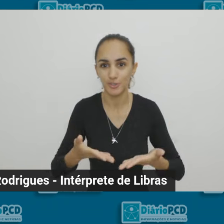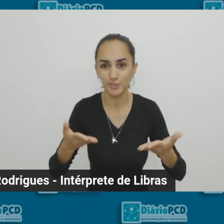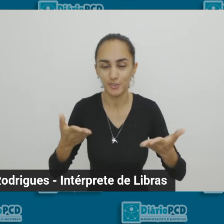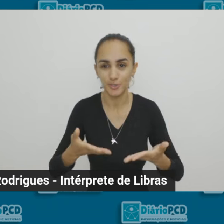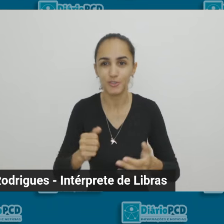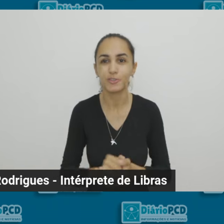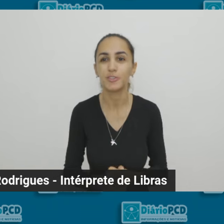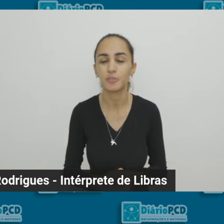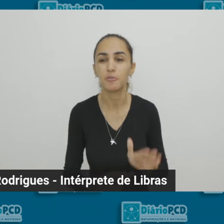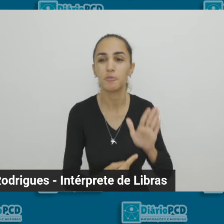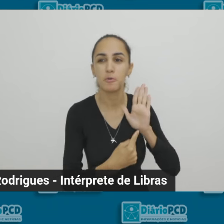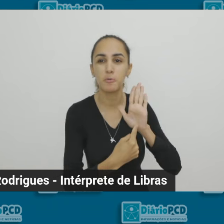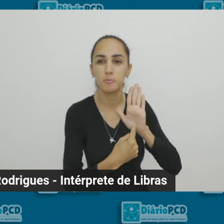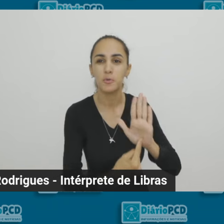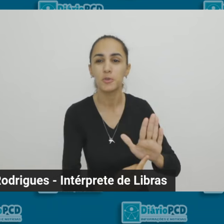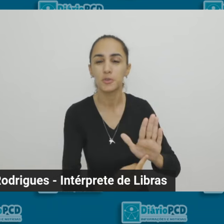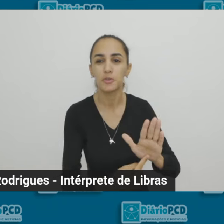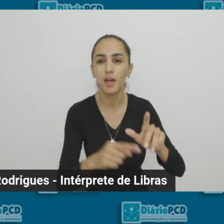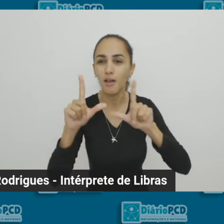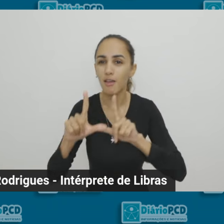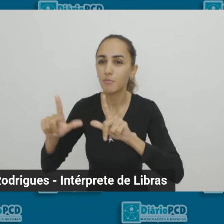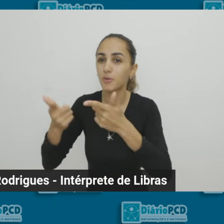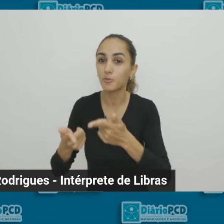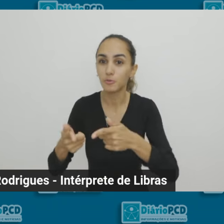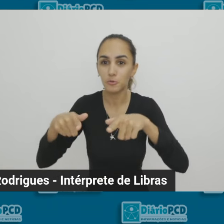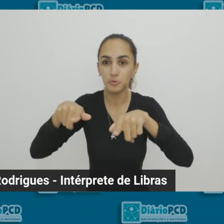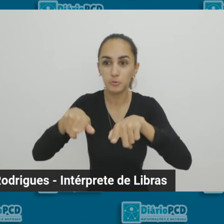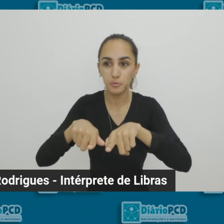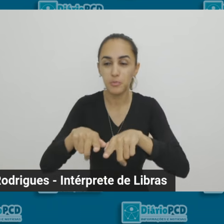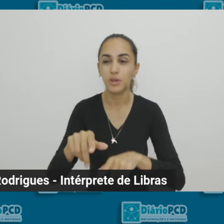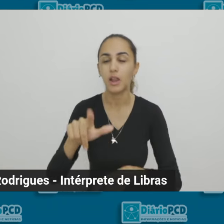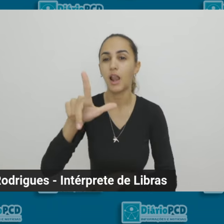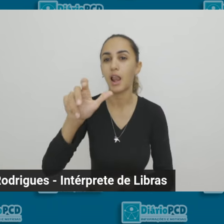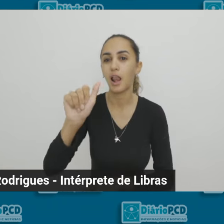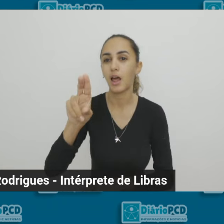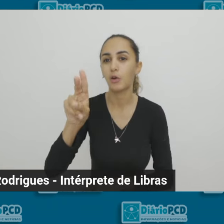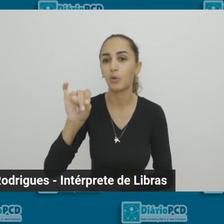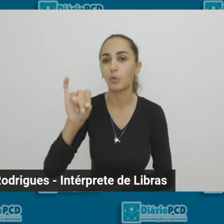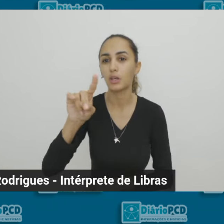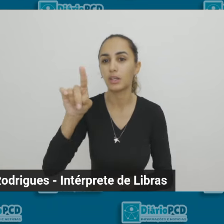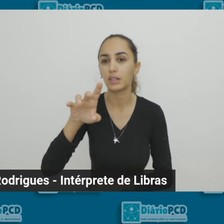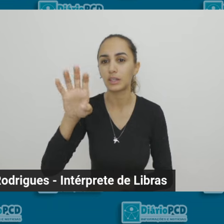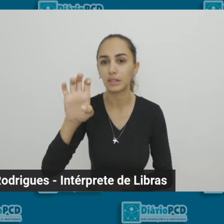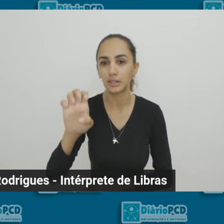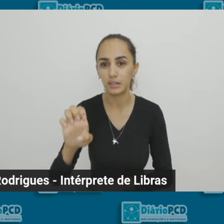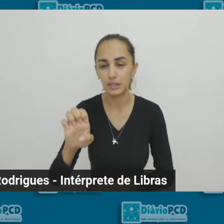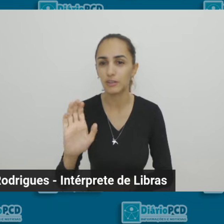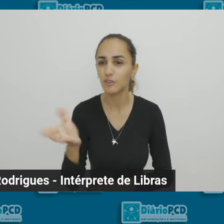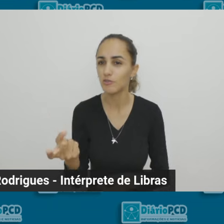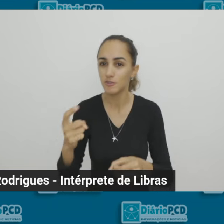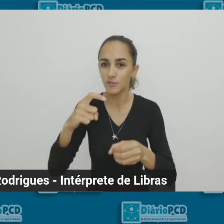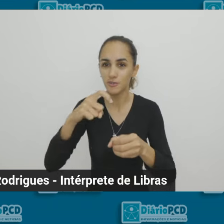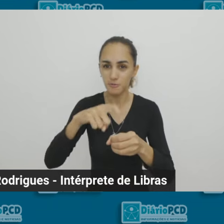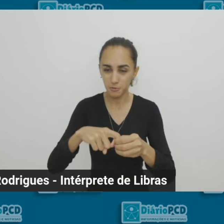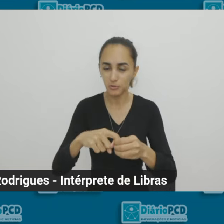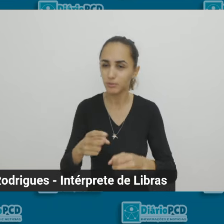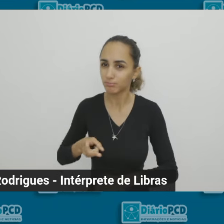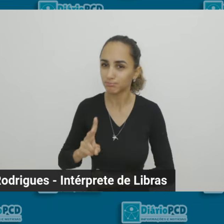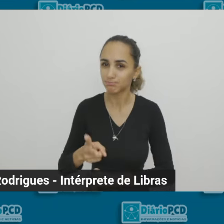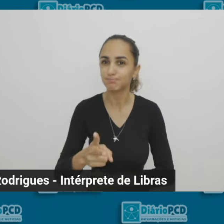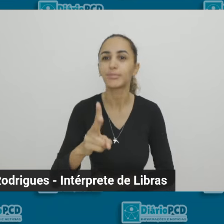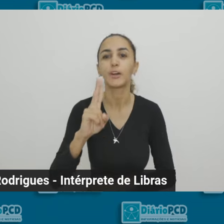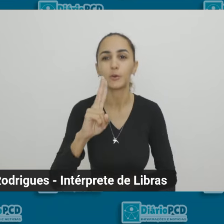gente as imagens de um dos nossos grandes parceiros, a Lauizen, laudos para isenções, e nós já voltamos para dar sequência